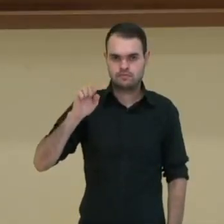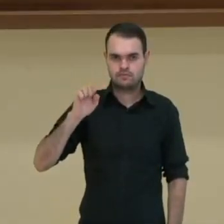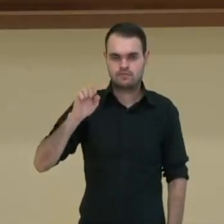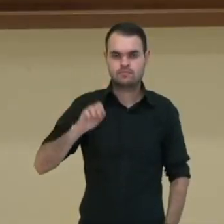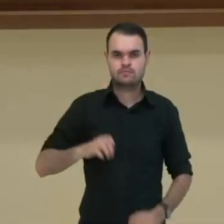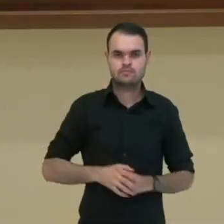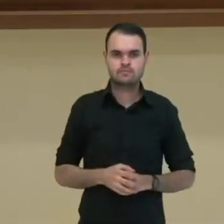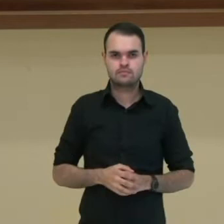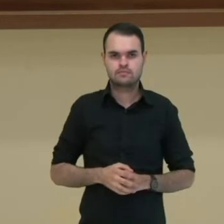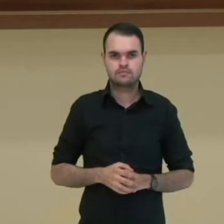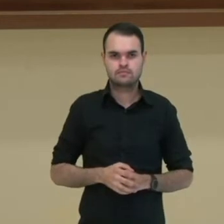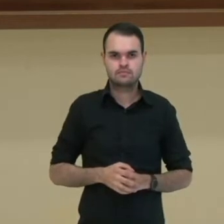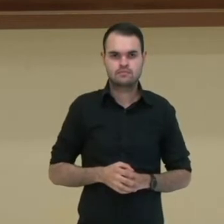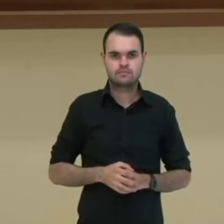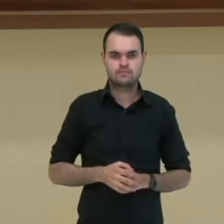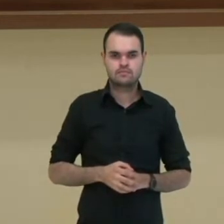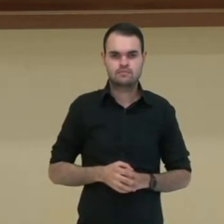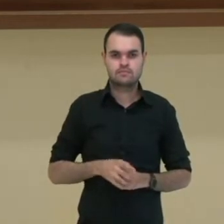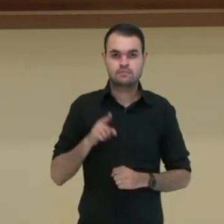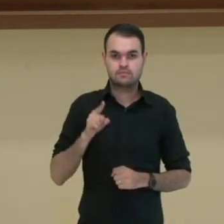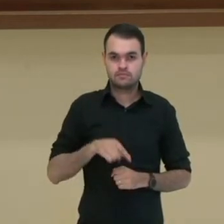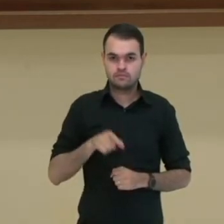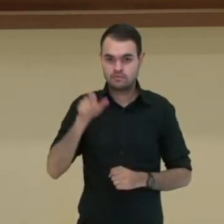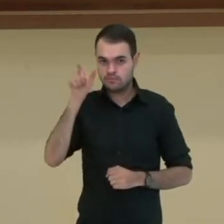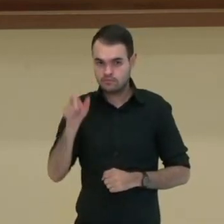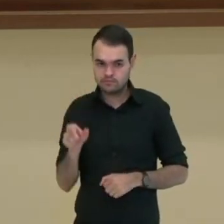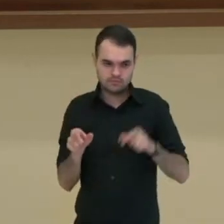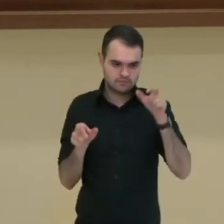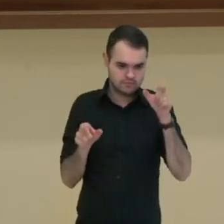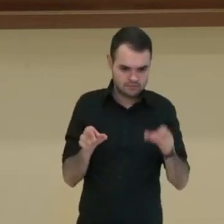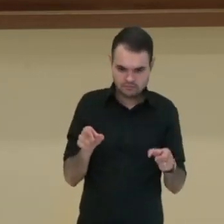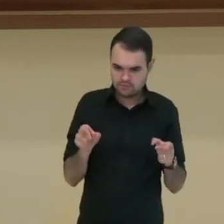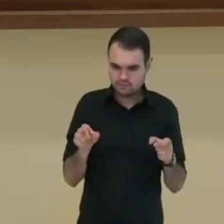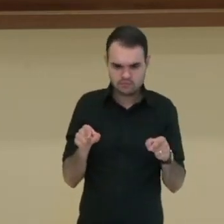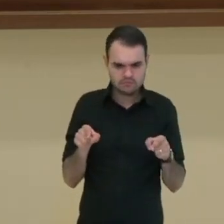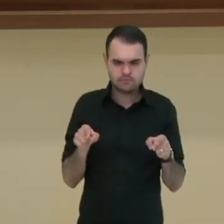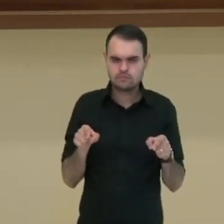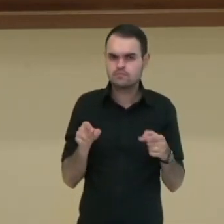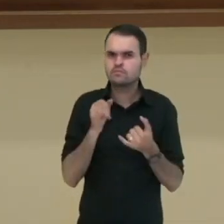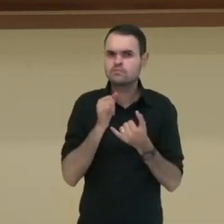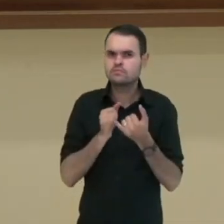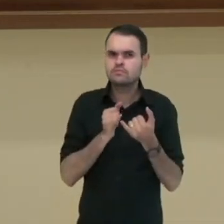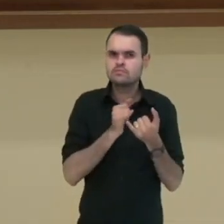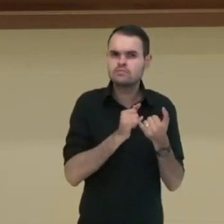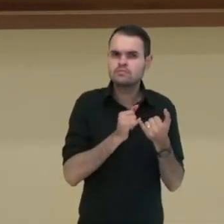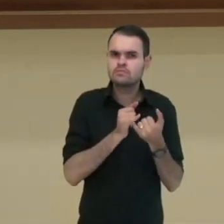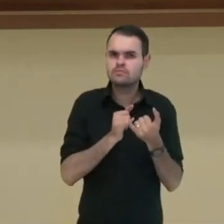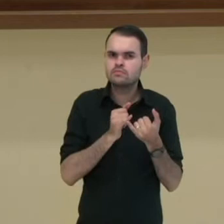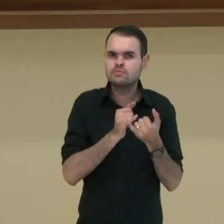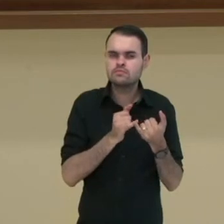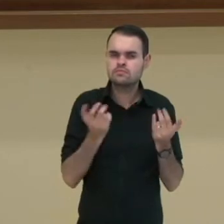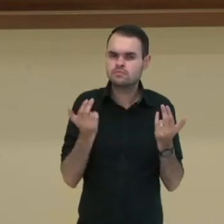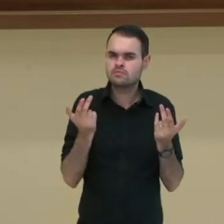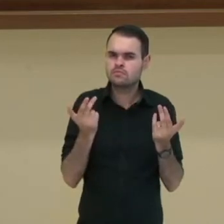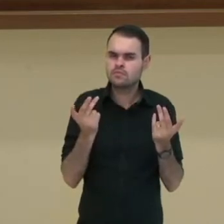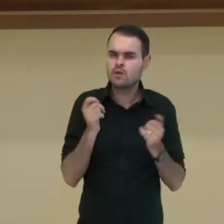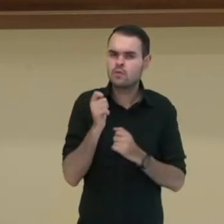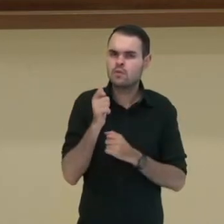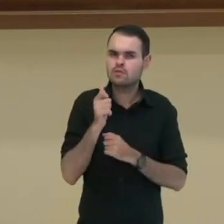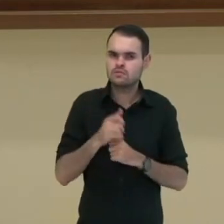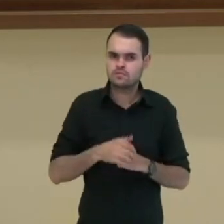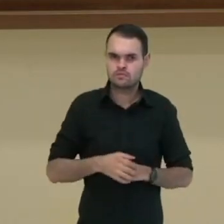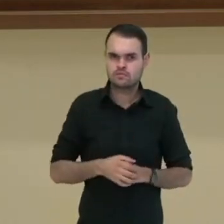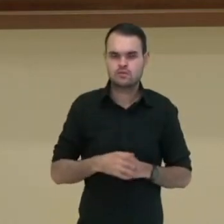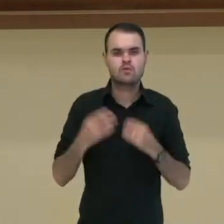São indivíduos semelhantes entre si. Semelhantes. Como que é essa semelhança, professora?